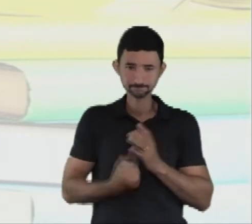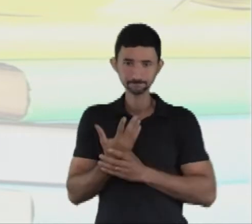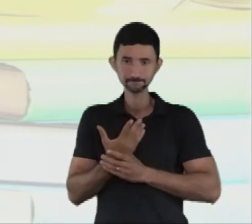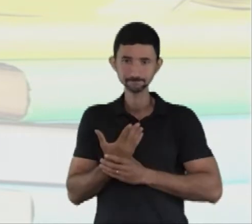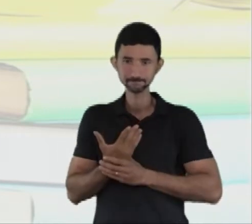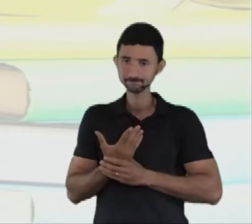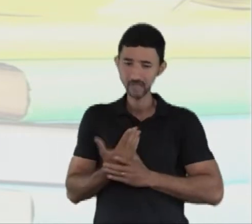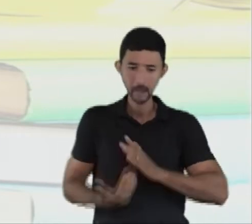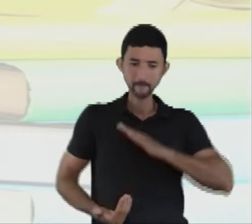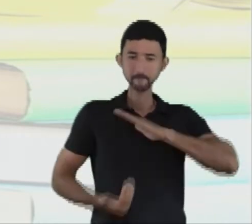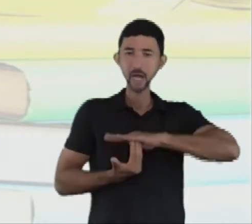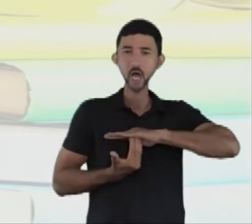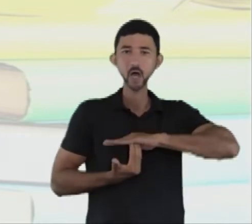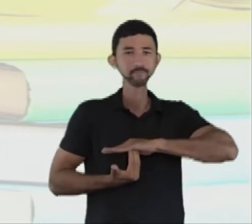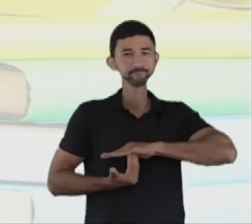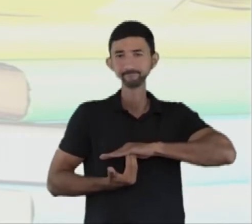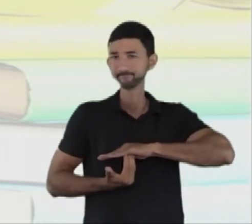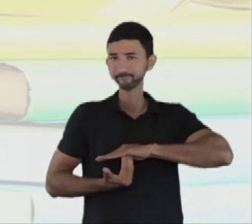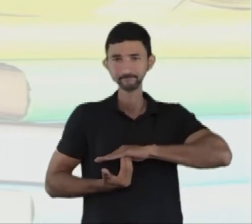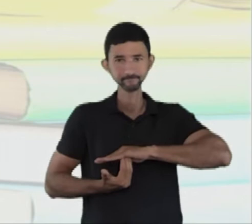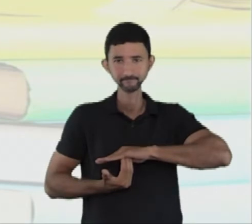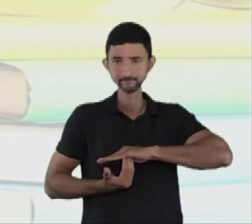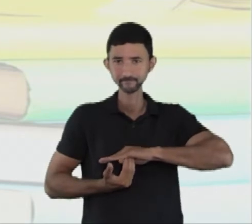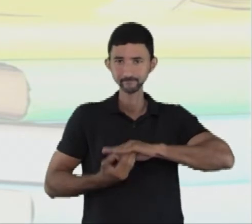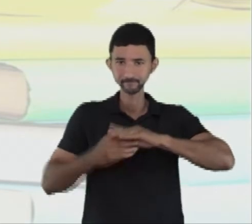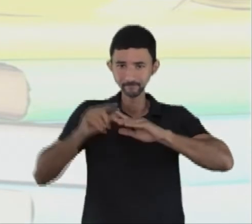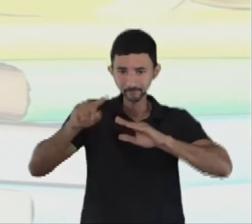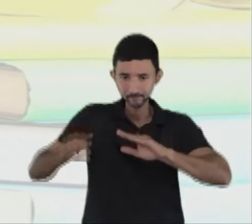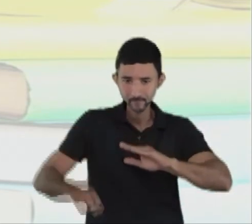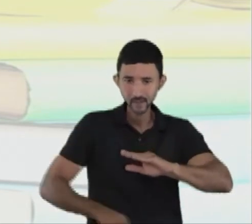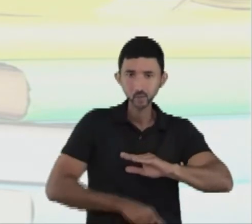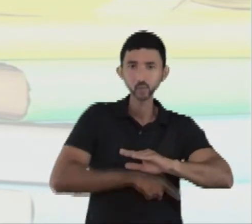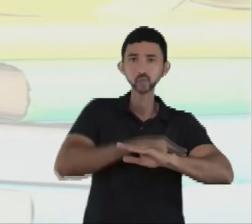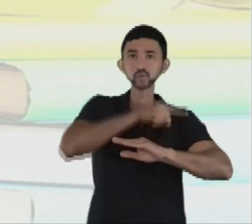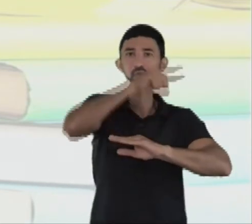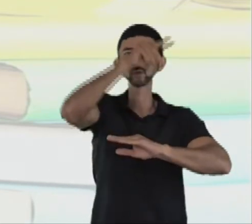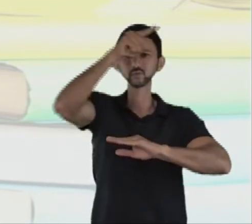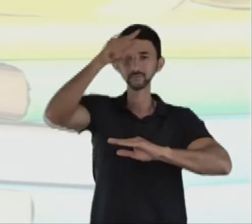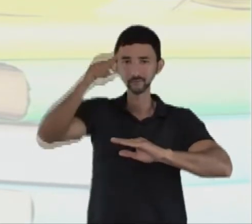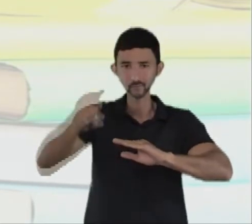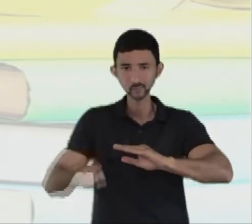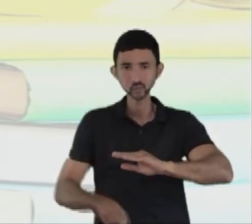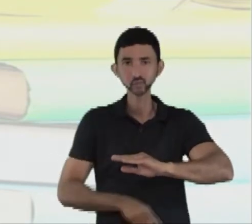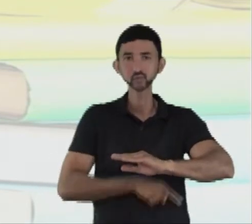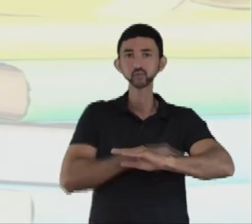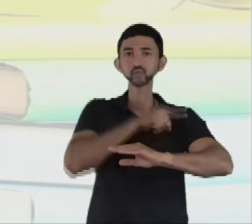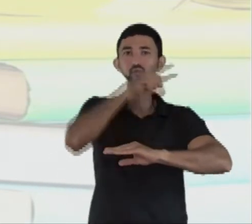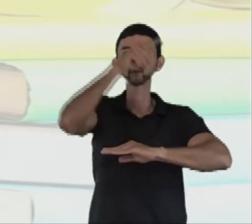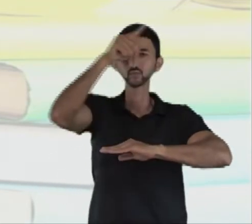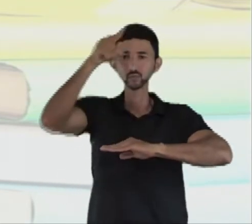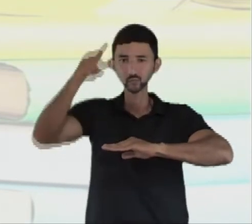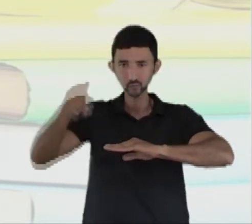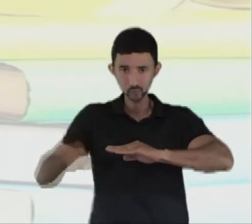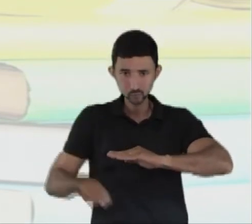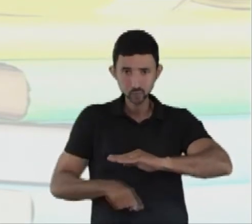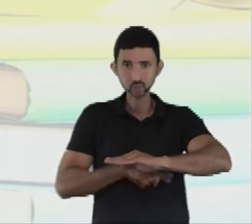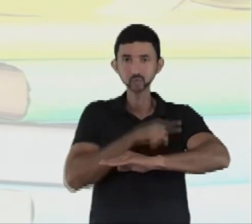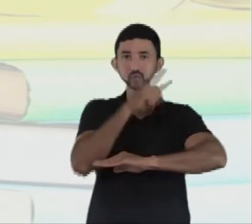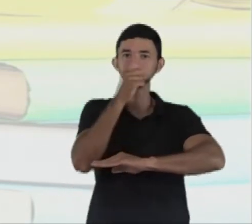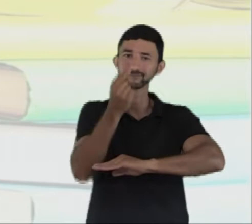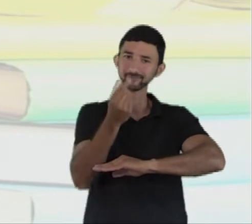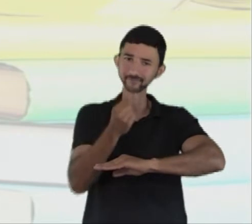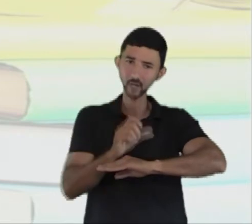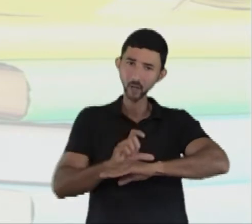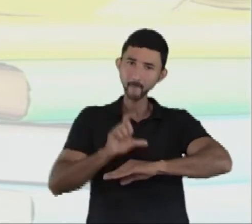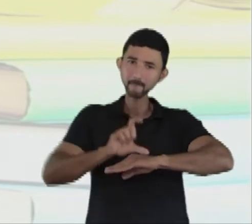para aí. Esse lucro, ele volta a ser mais capital para gerar mais lucro. Só que